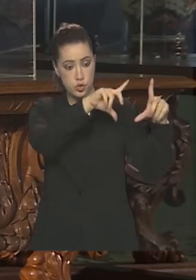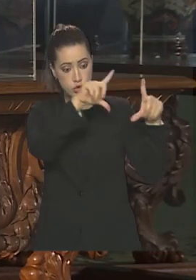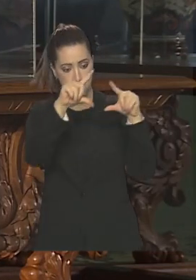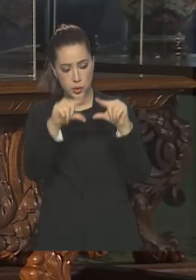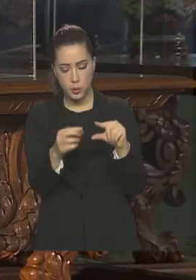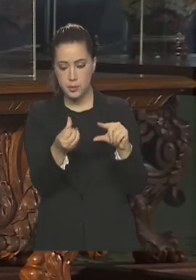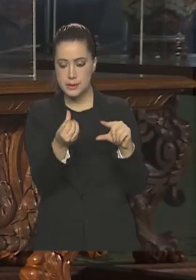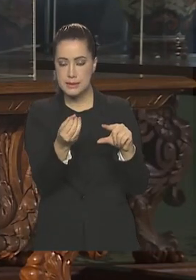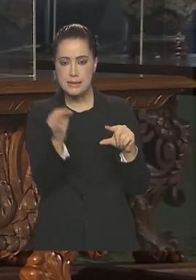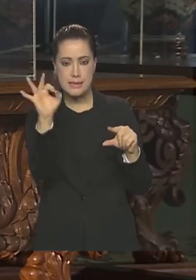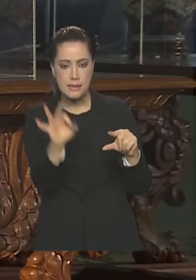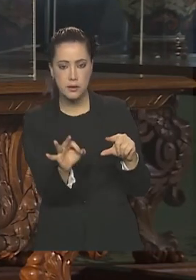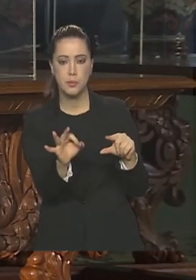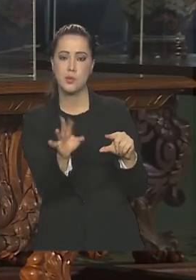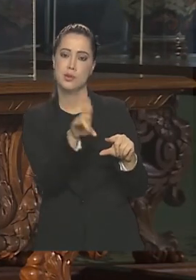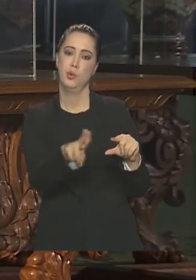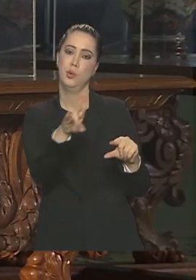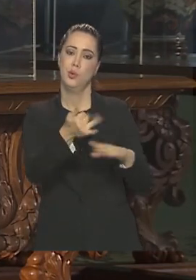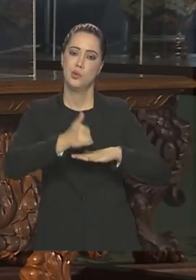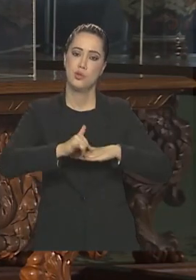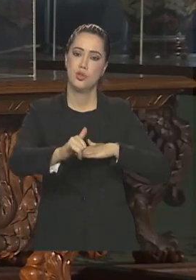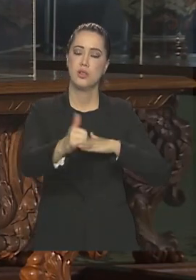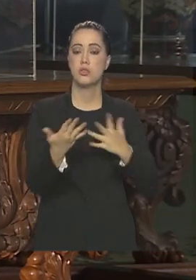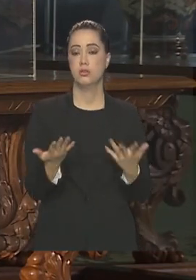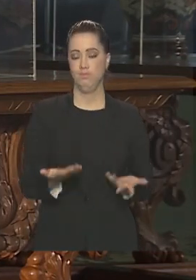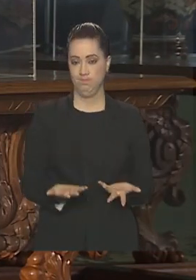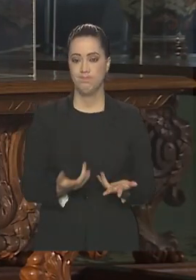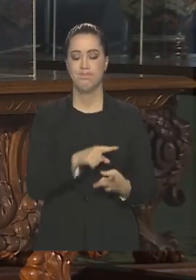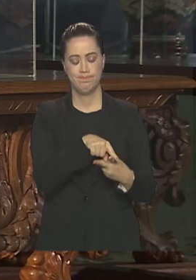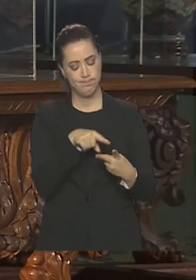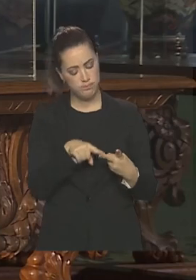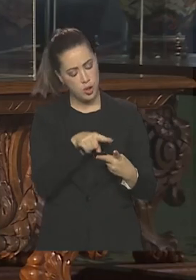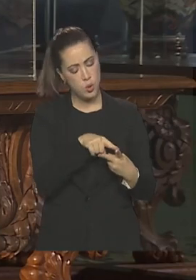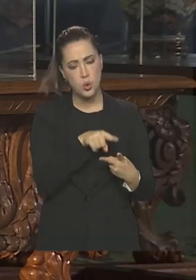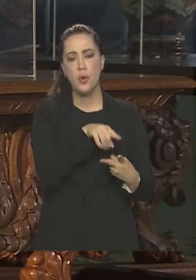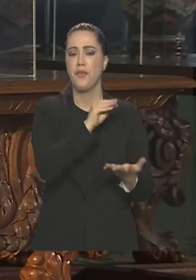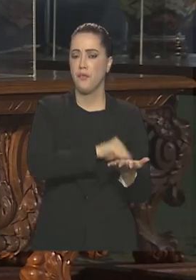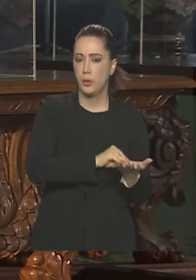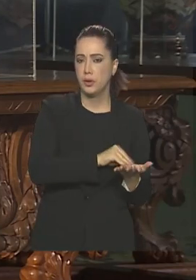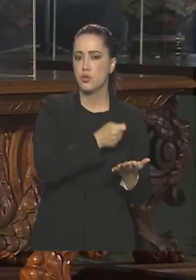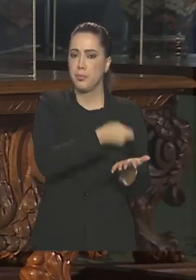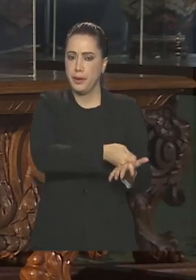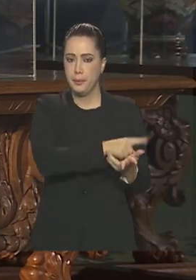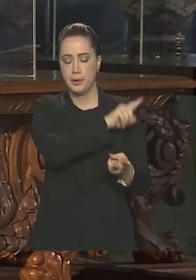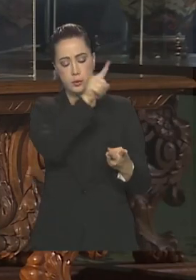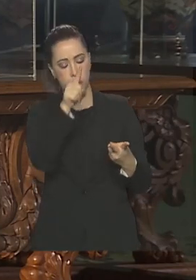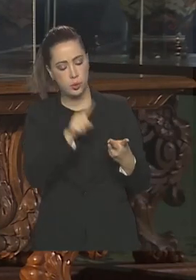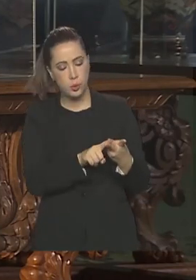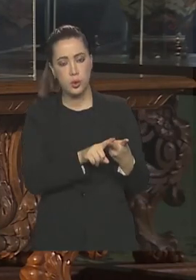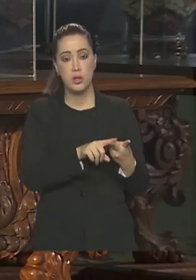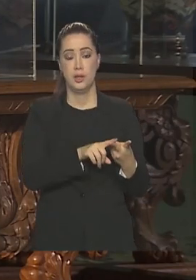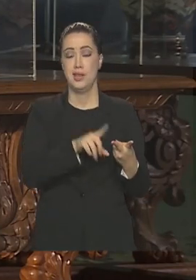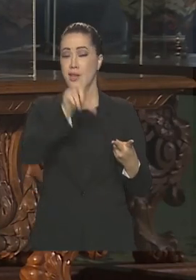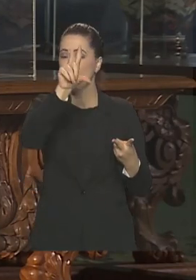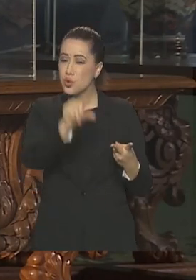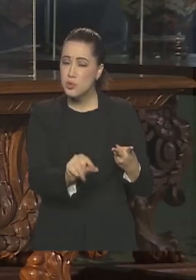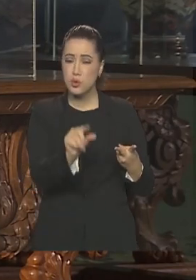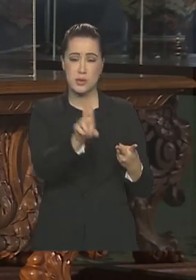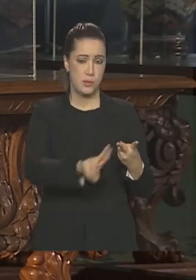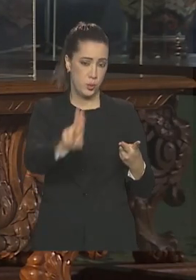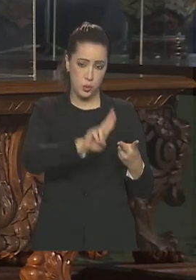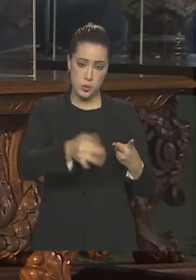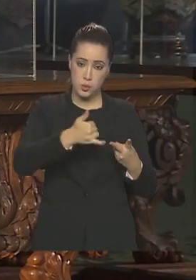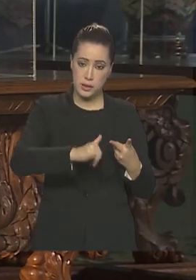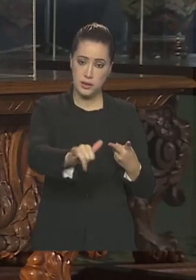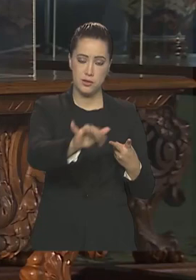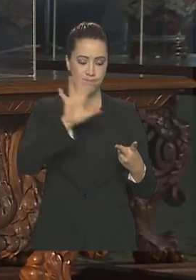no consumo. Aí, de forma geral, aí esses dois efeitos combinados de inadimplência e redução de consumo,